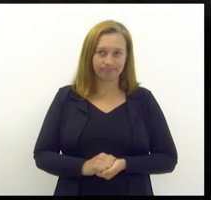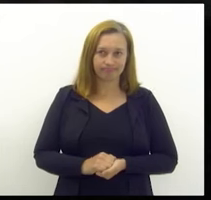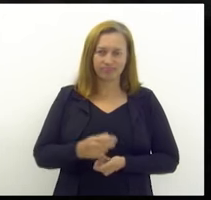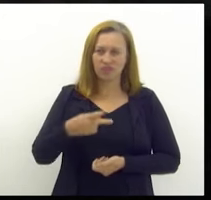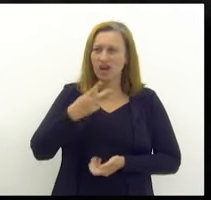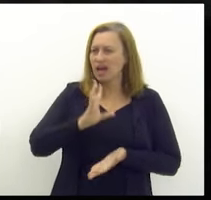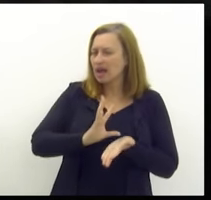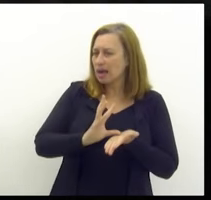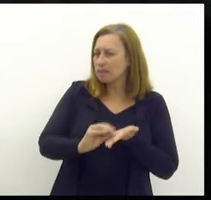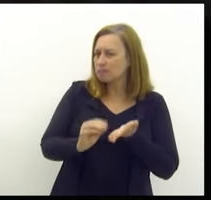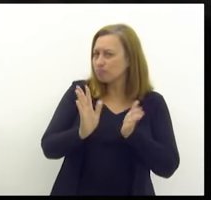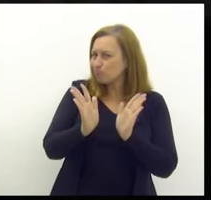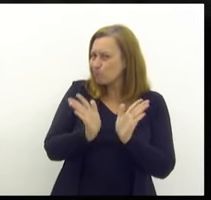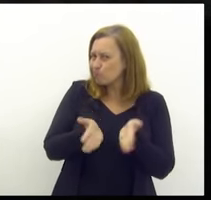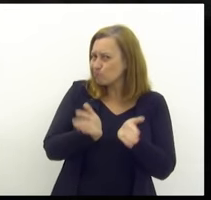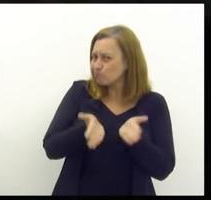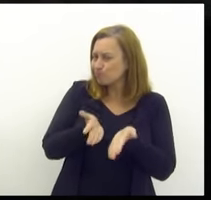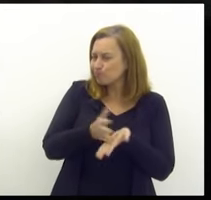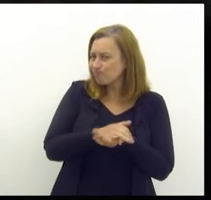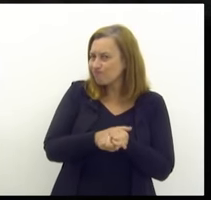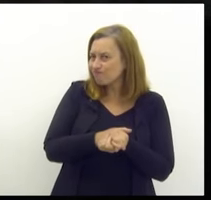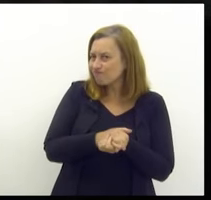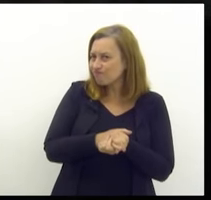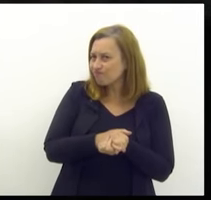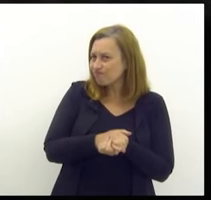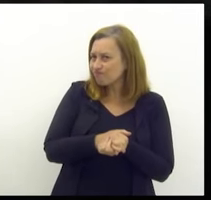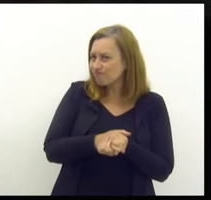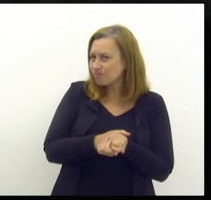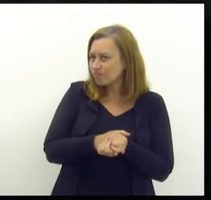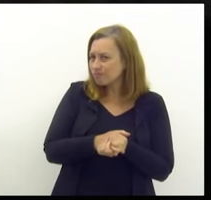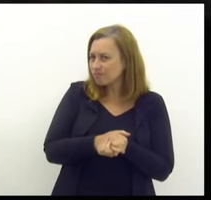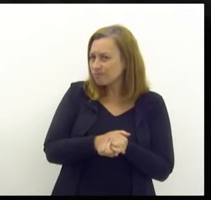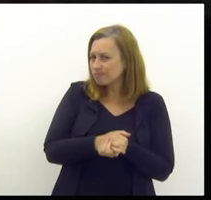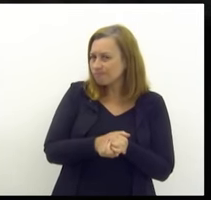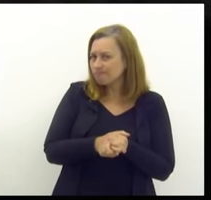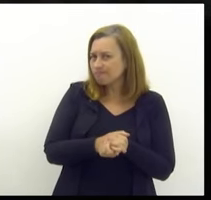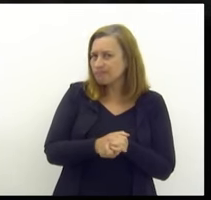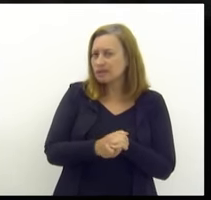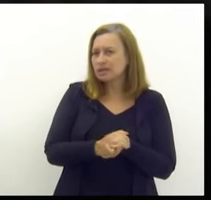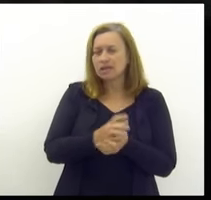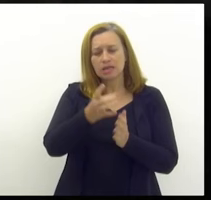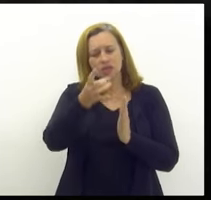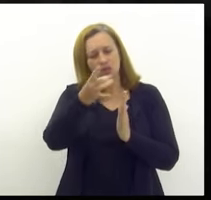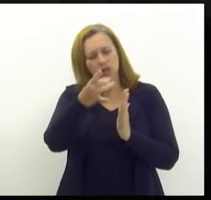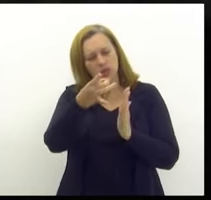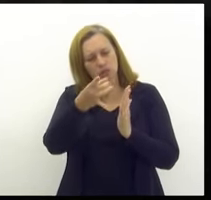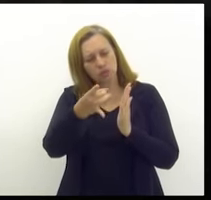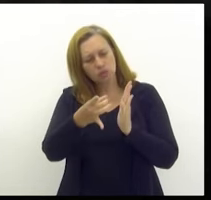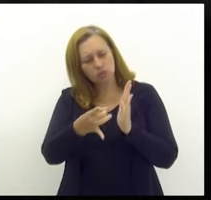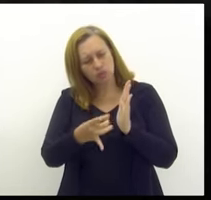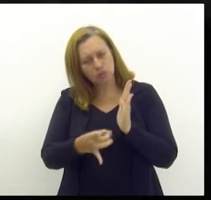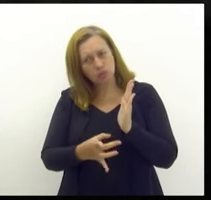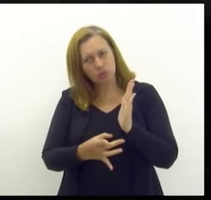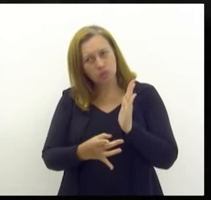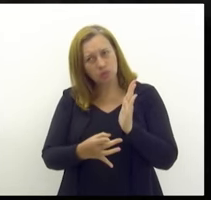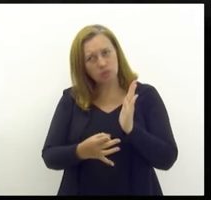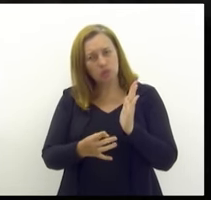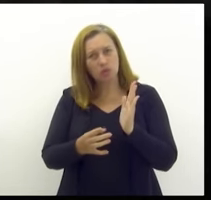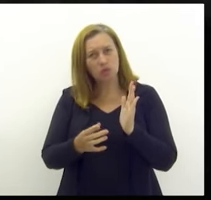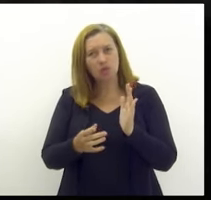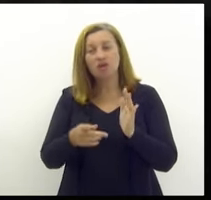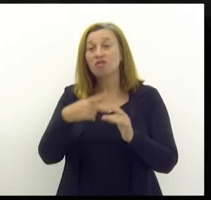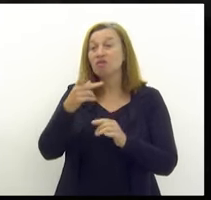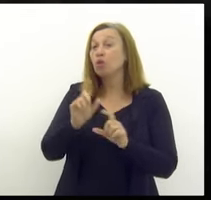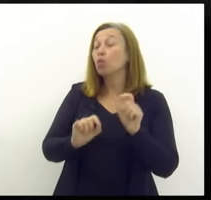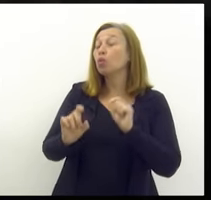pauta de hoje no seu escopo principal diz respeito a